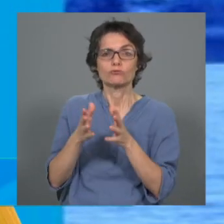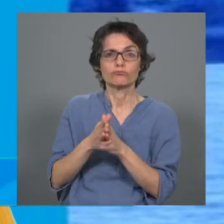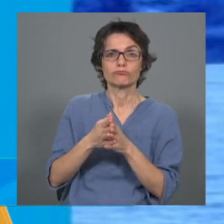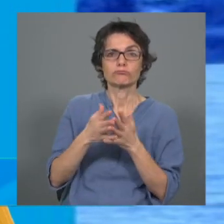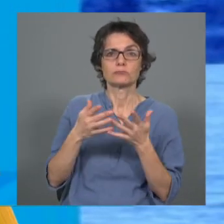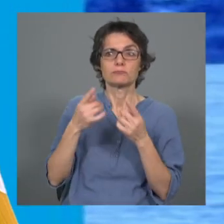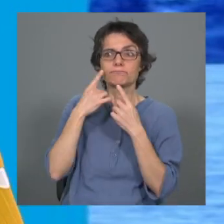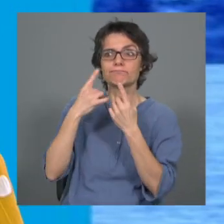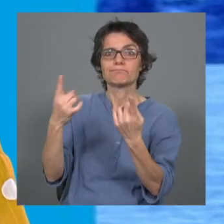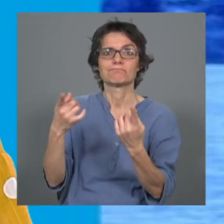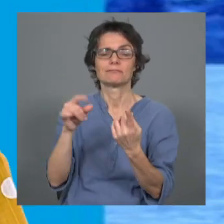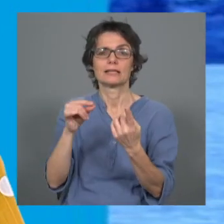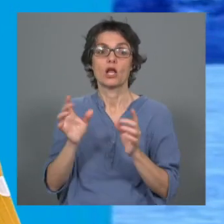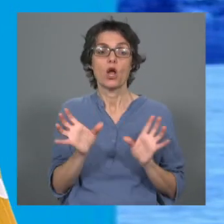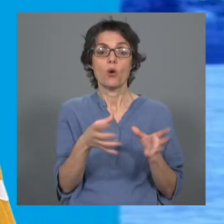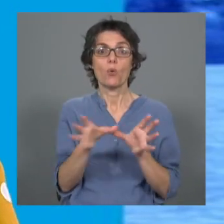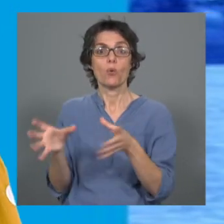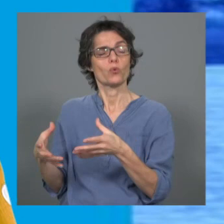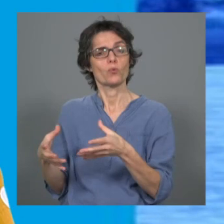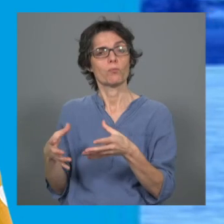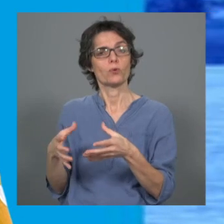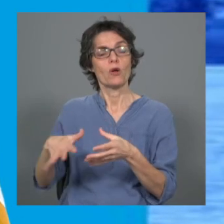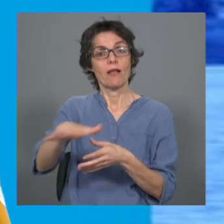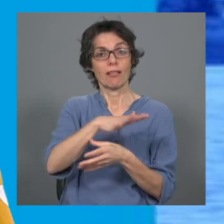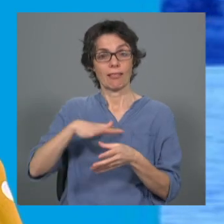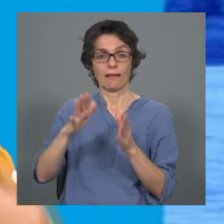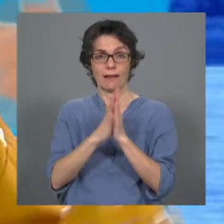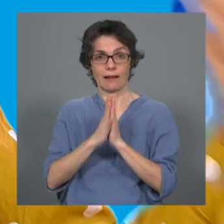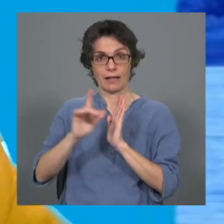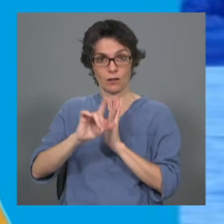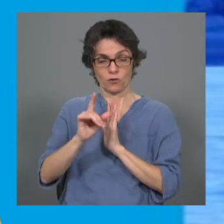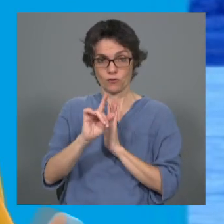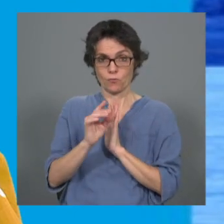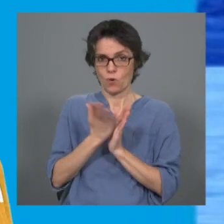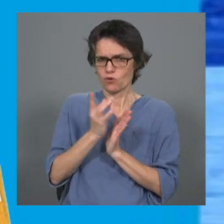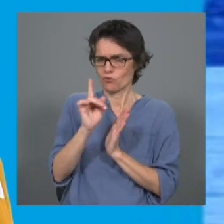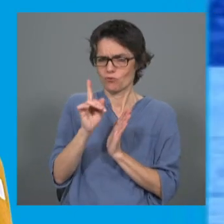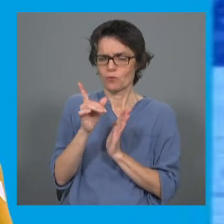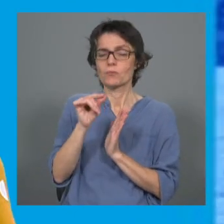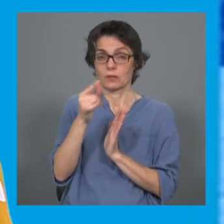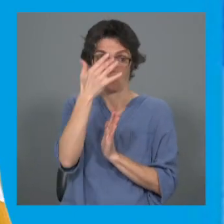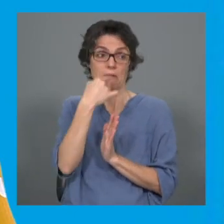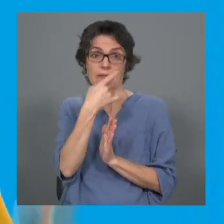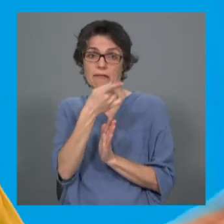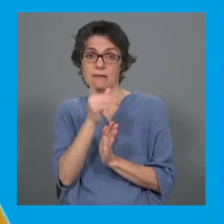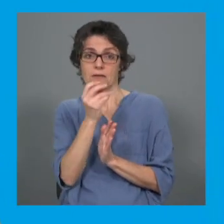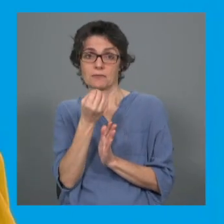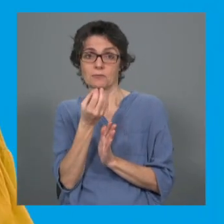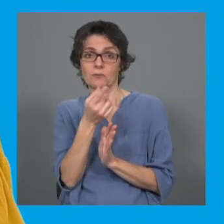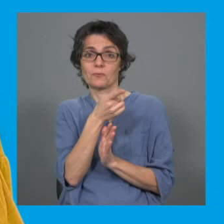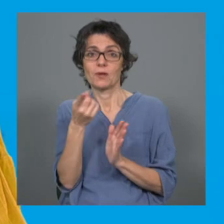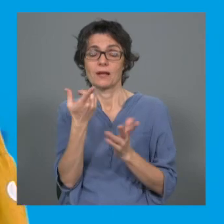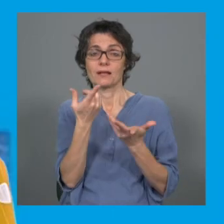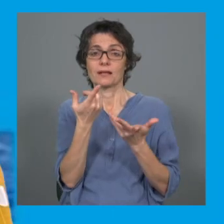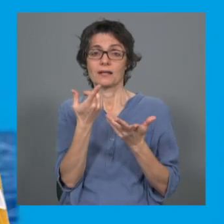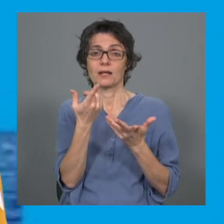incentivar os grupos, não só da Diocese de Lisboa, porque, conforme dizia, o Movimento Jovens Fronteiras tem uma abrangência